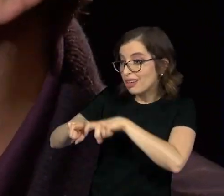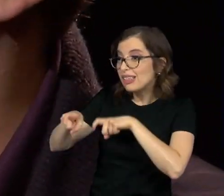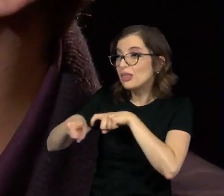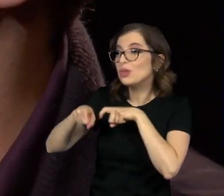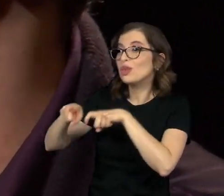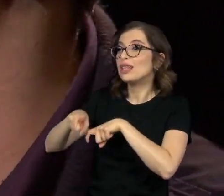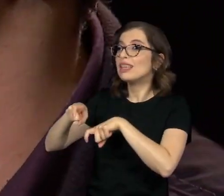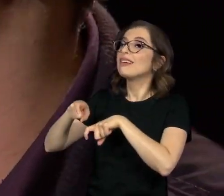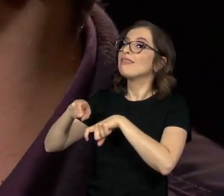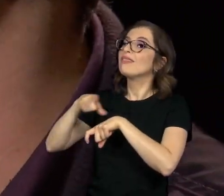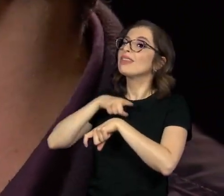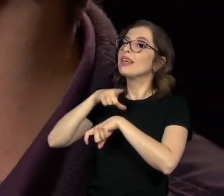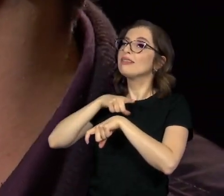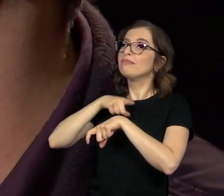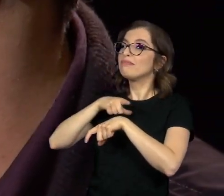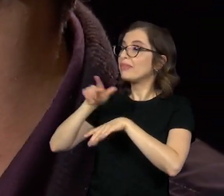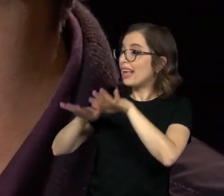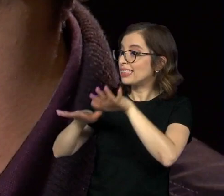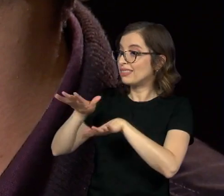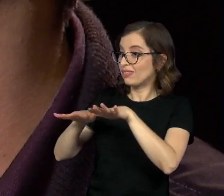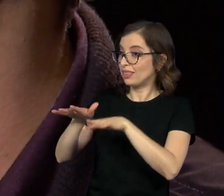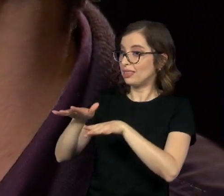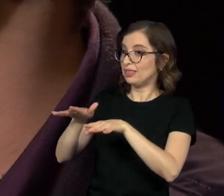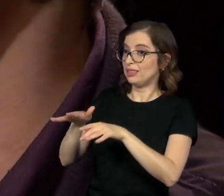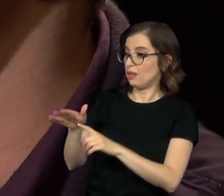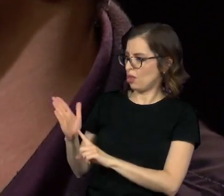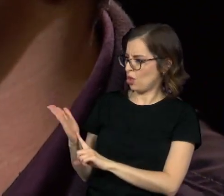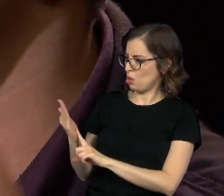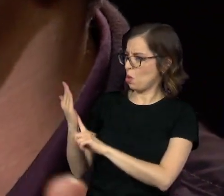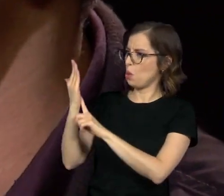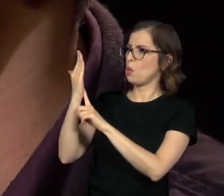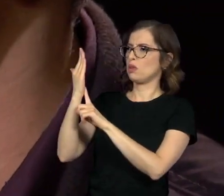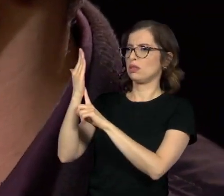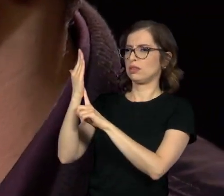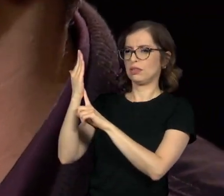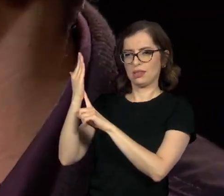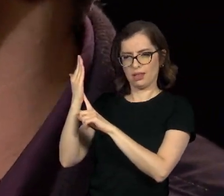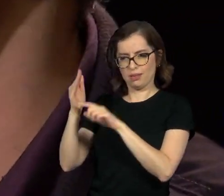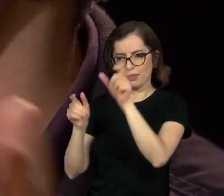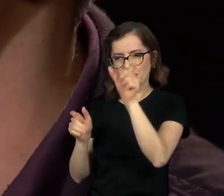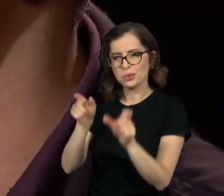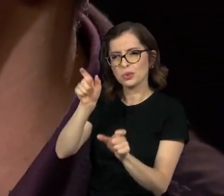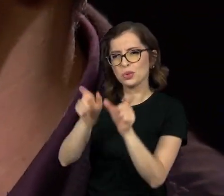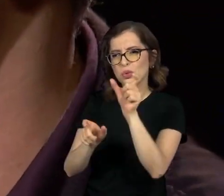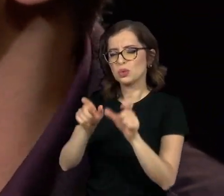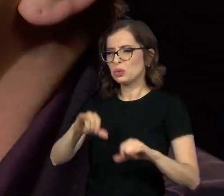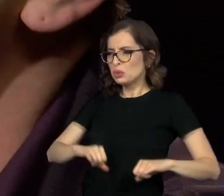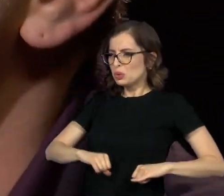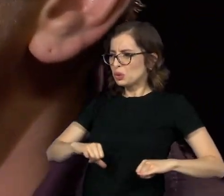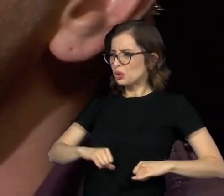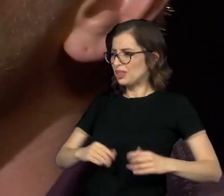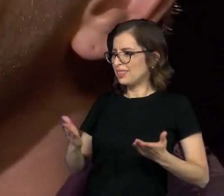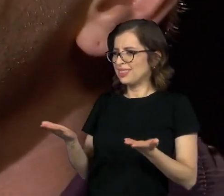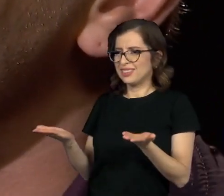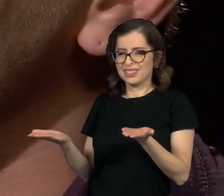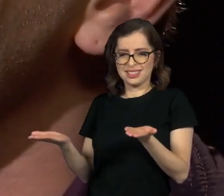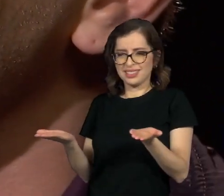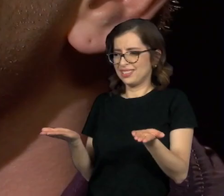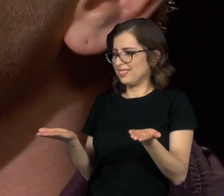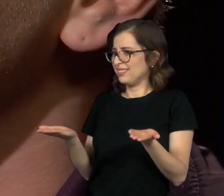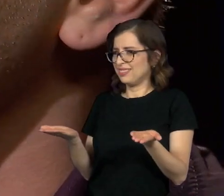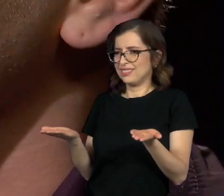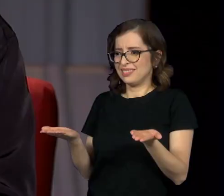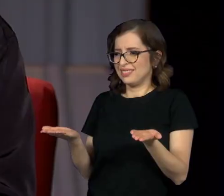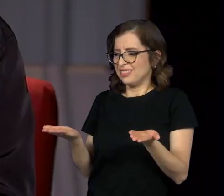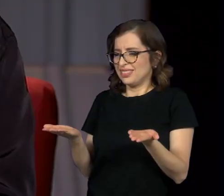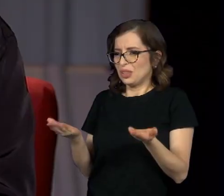a vulnerabilidade coabitando no mesmo lugar, isso mostra que o que ainda há por fazer e o que foi a história deste país,